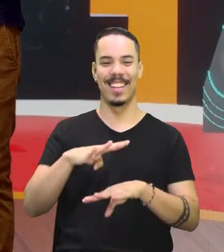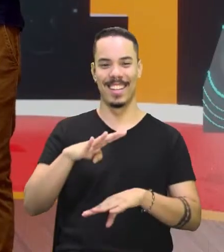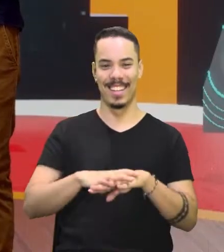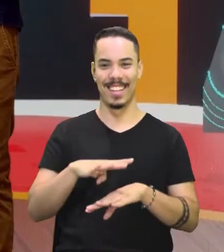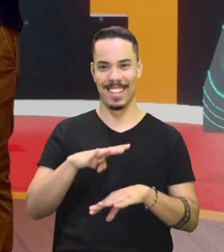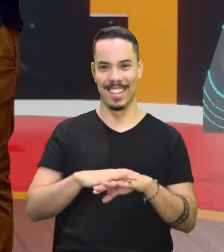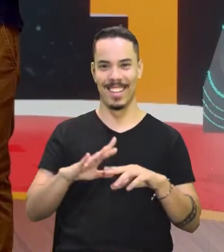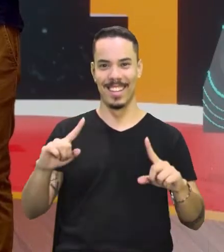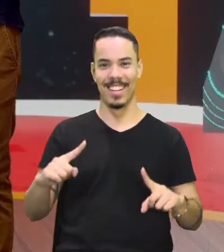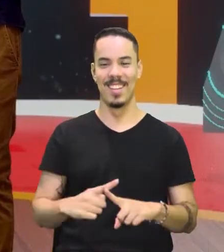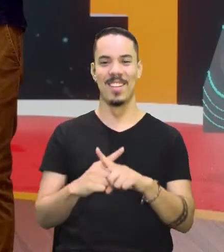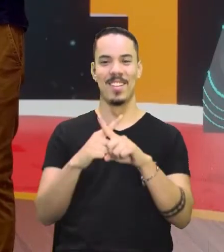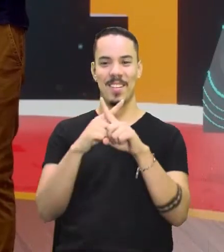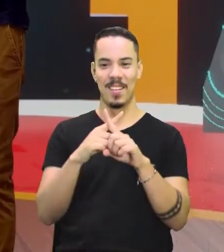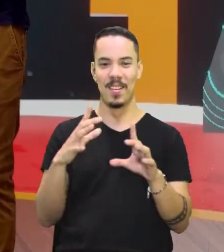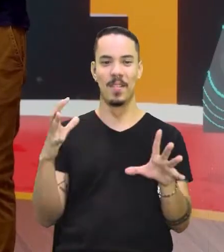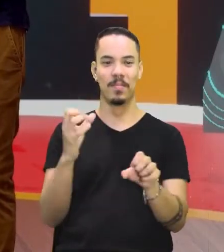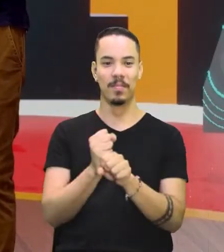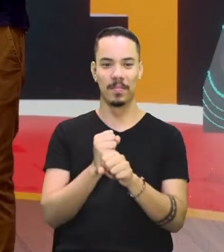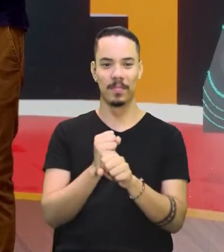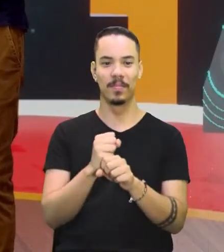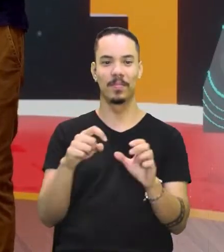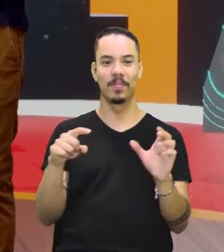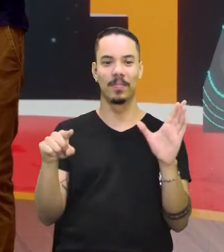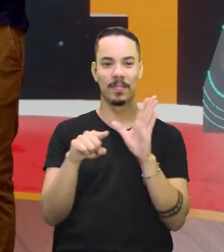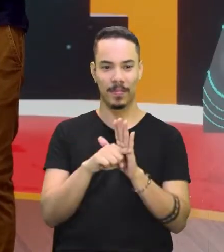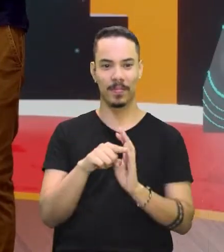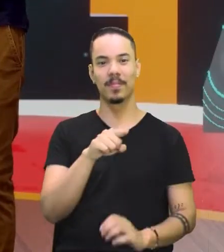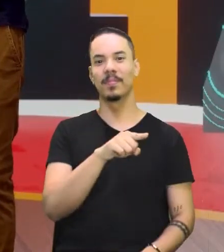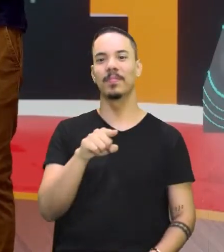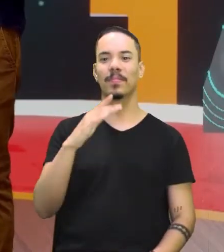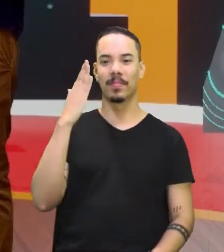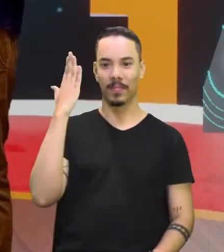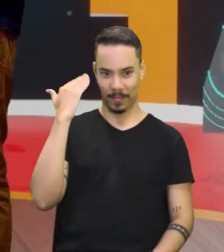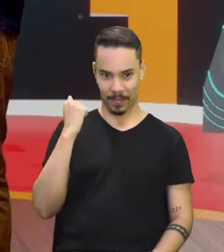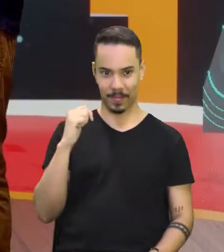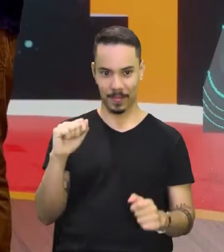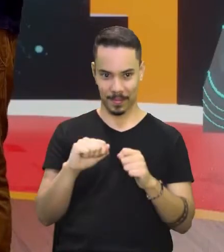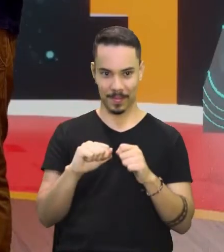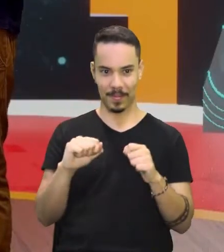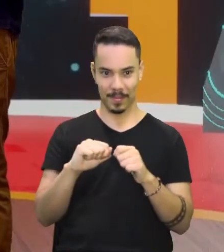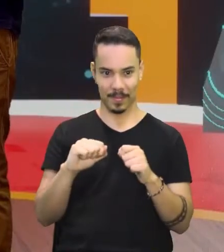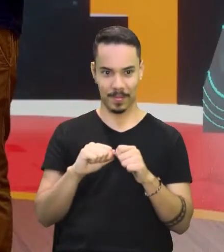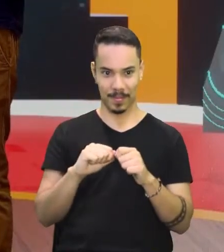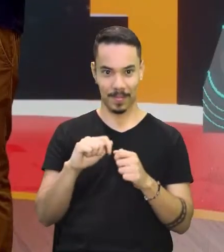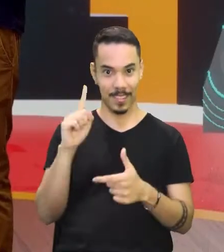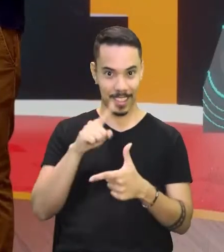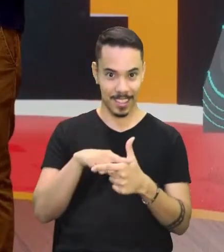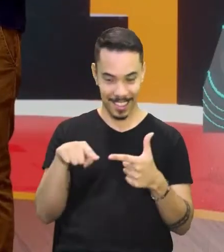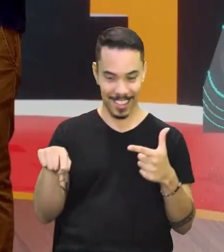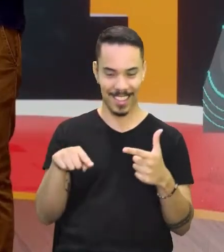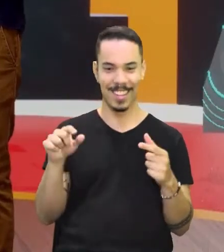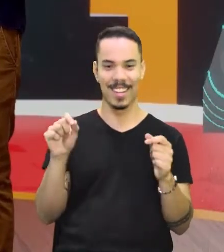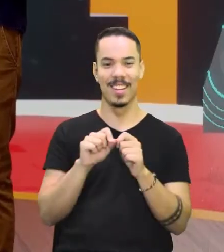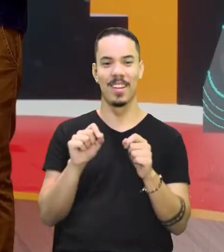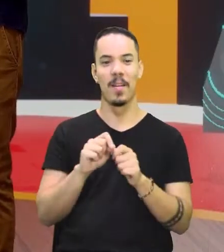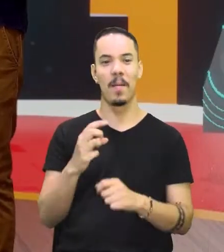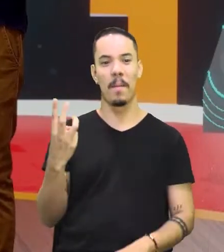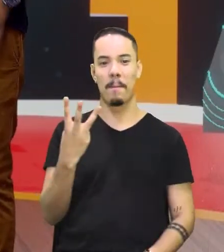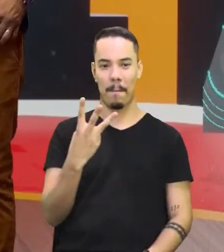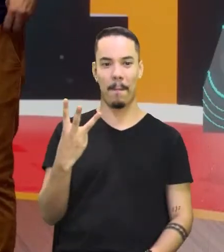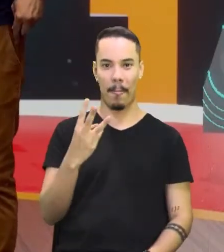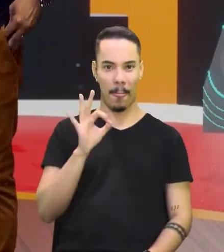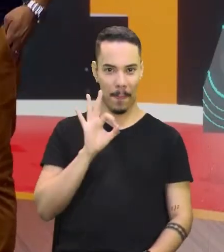multiplicar, somar, subtrair, sabem fazer essas 3 operações? Ah, mas não é divisão? Mas vamos fazer essas 3 operações para